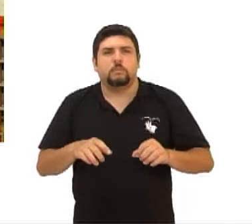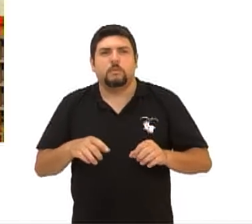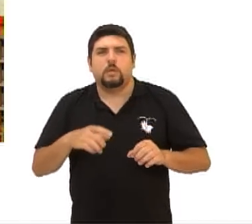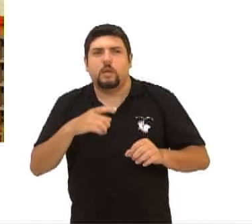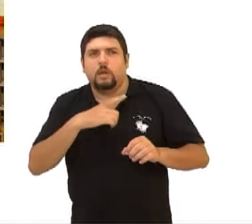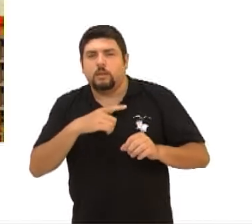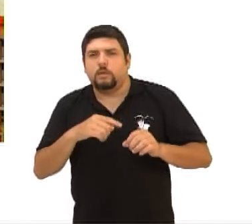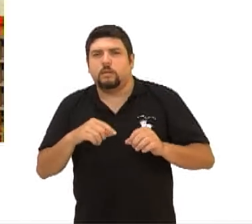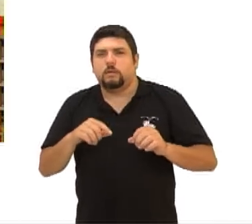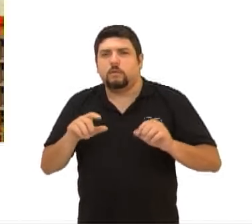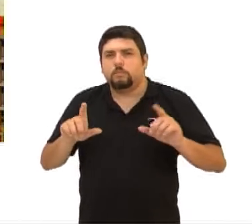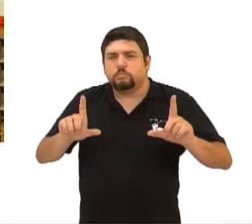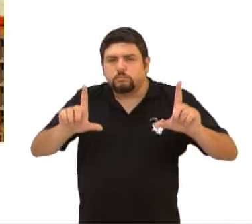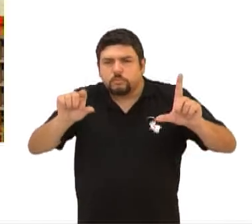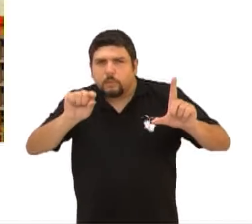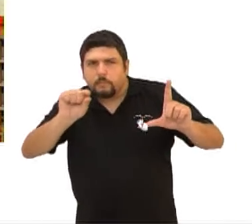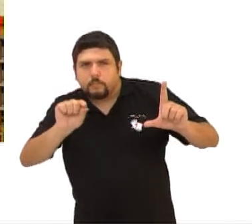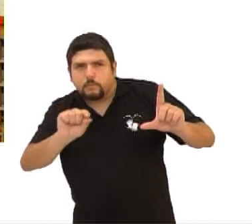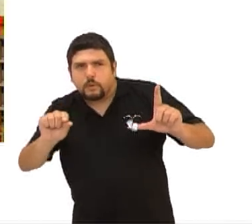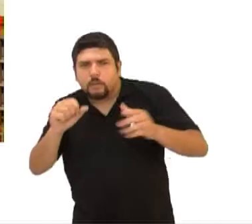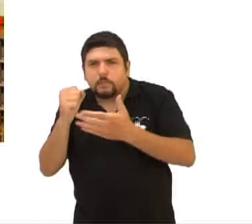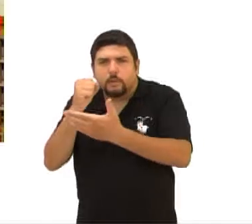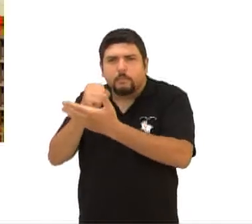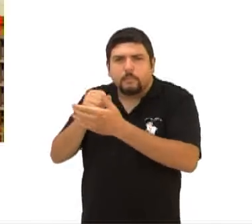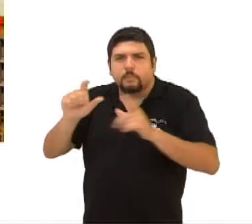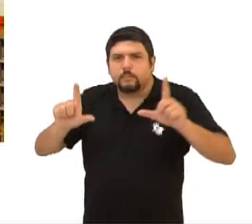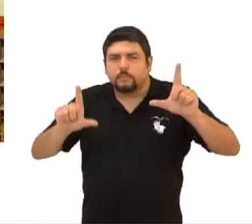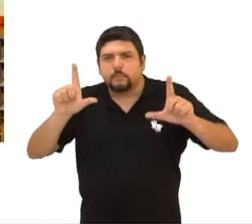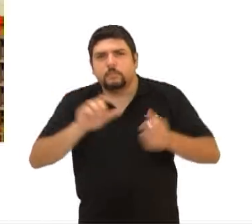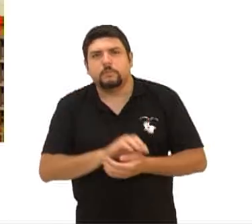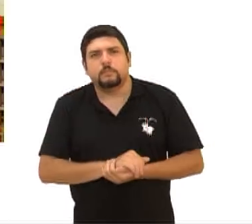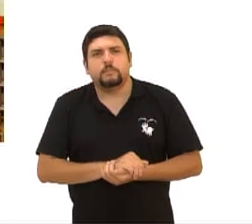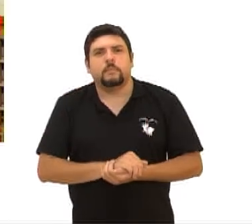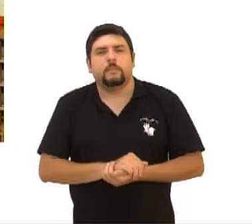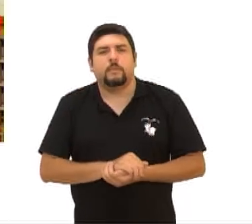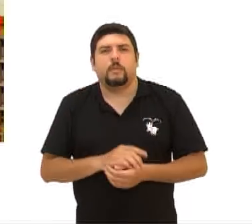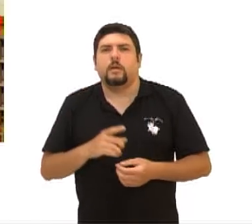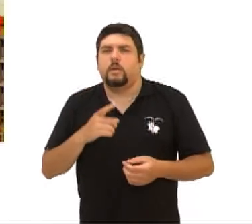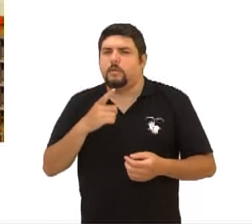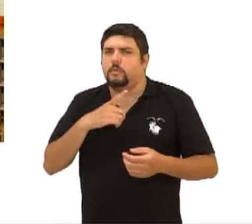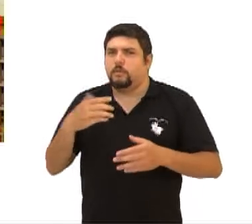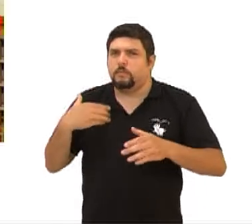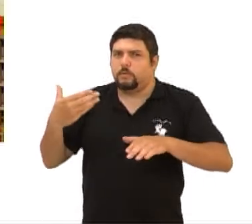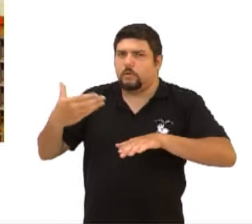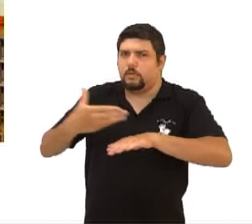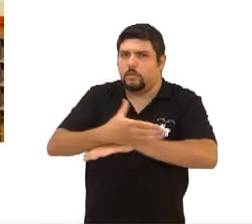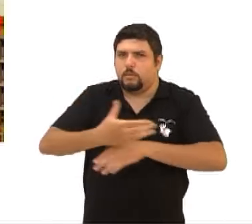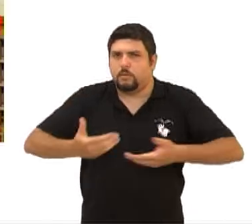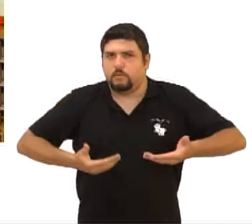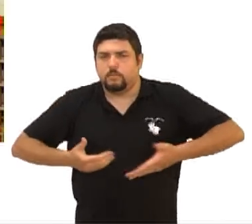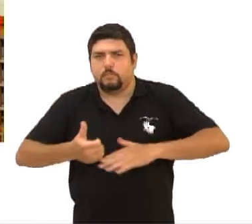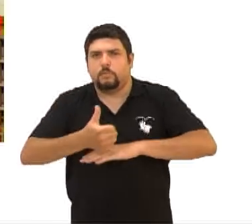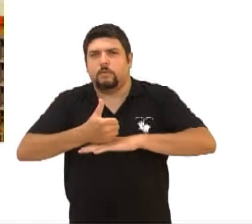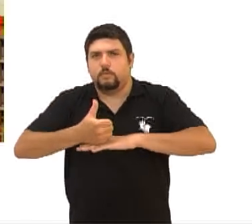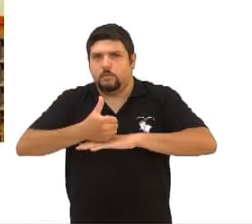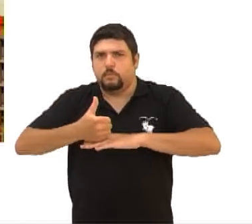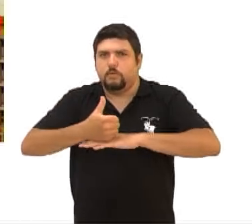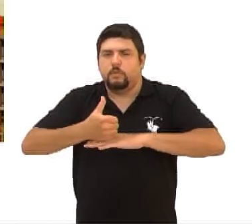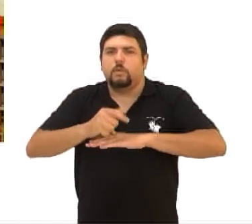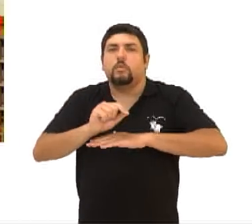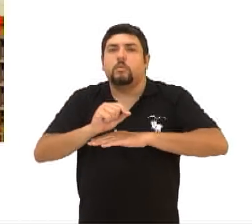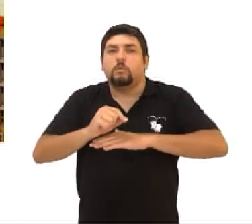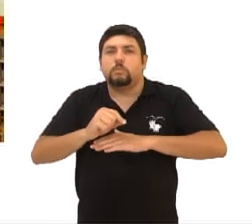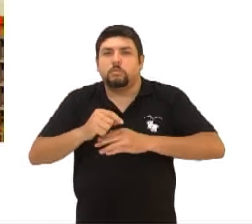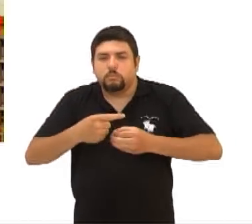aparecendo ali e tal, tem instituições financeiras, tem acesso aos serviços que uma cidade deve oferecer aos